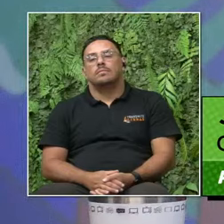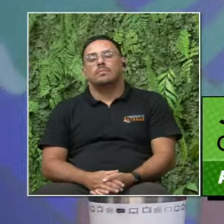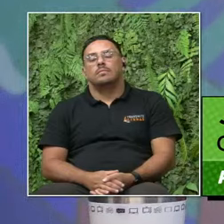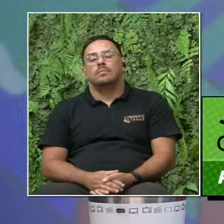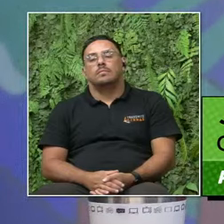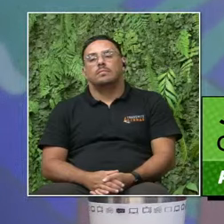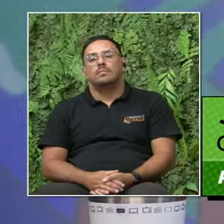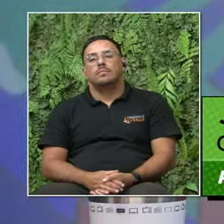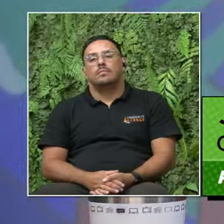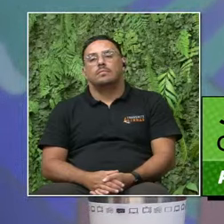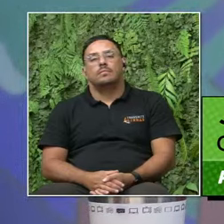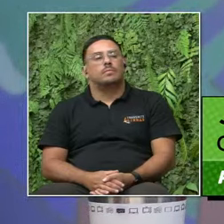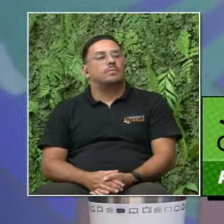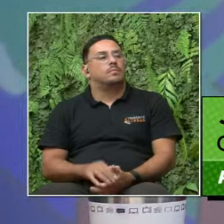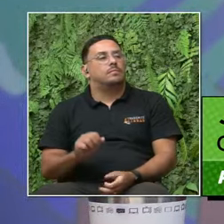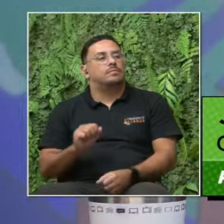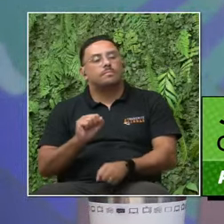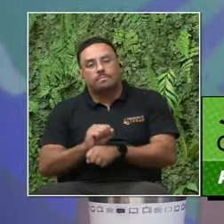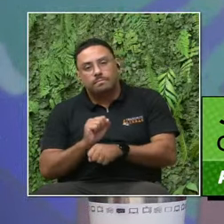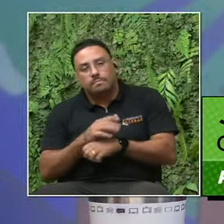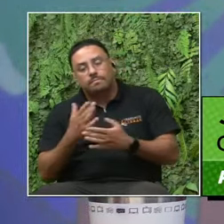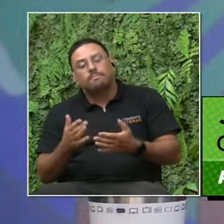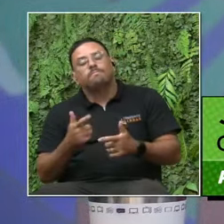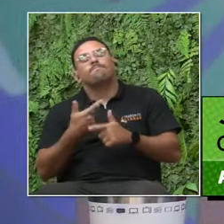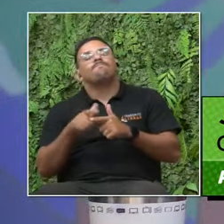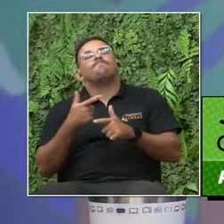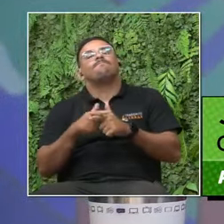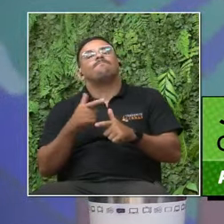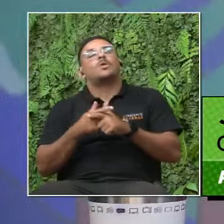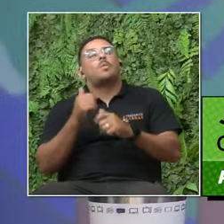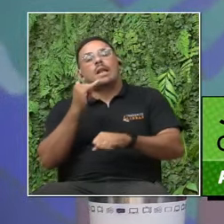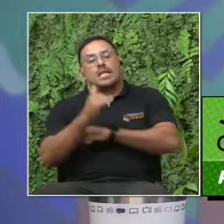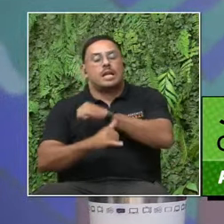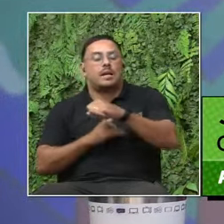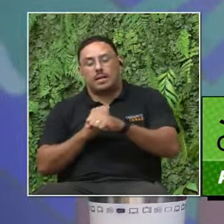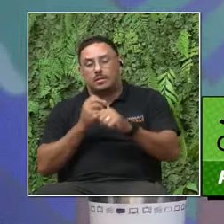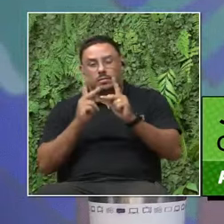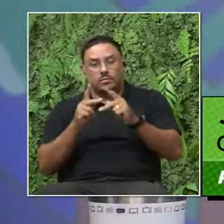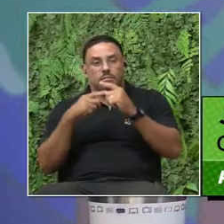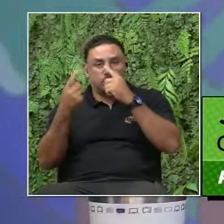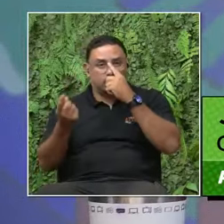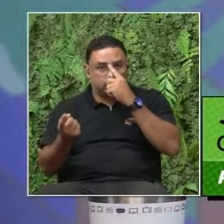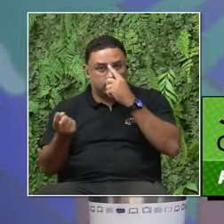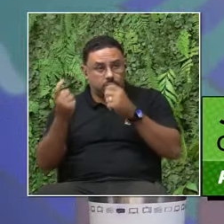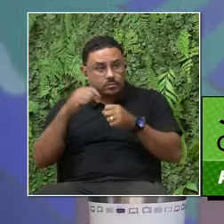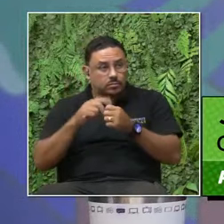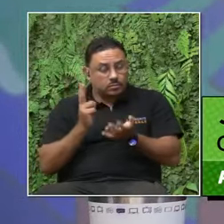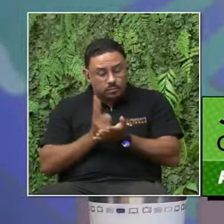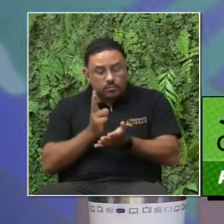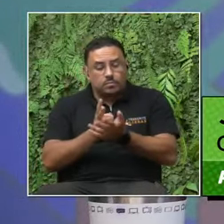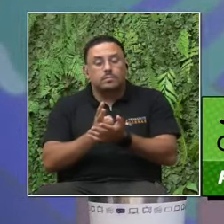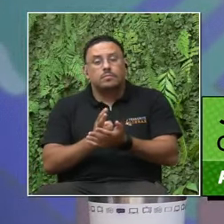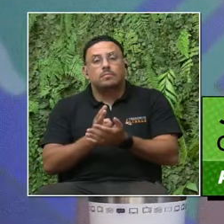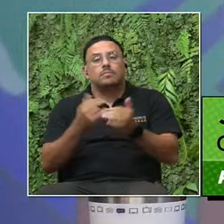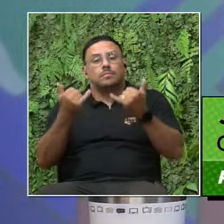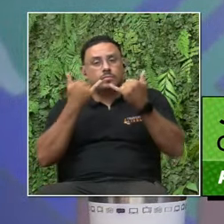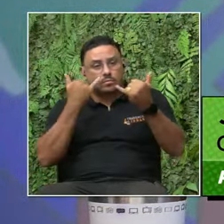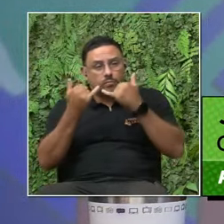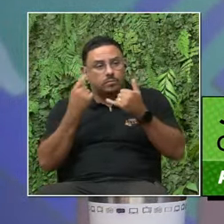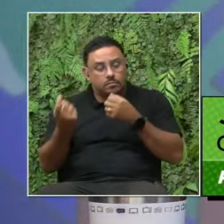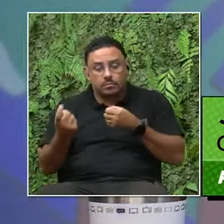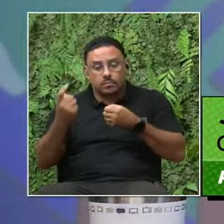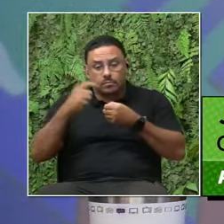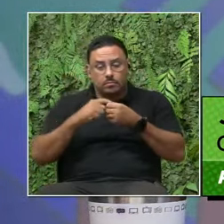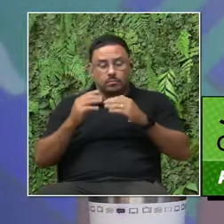x é não enfim acontece a gente vai a gente vai e a gente vai levando para você informação você que tá